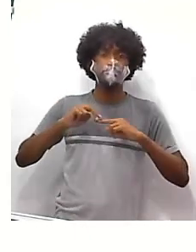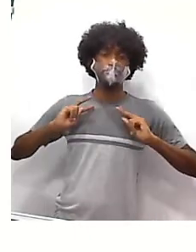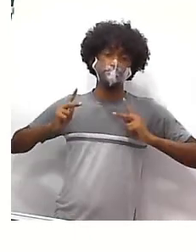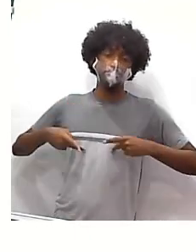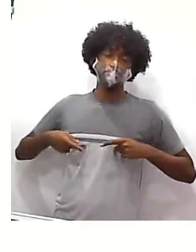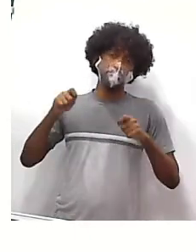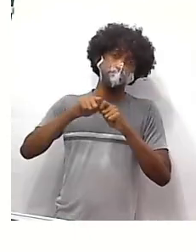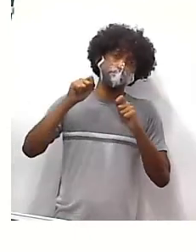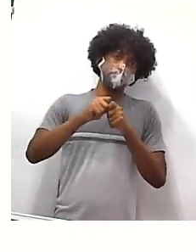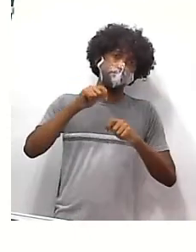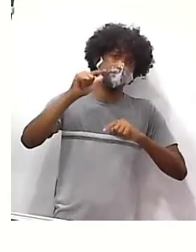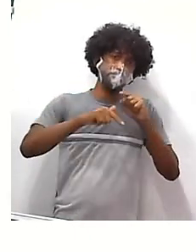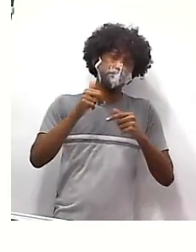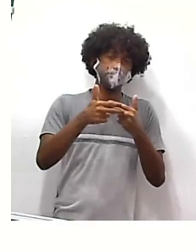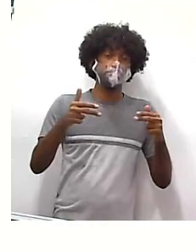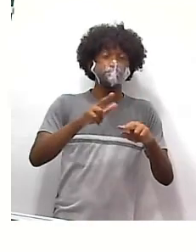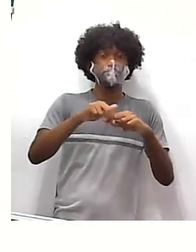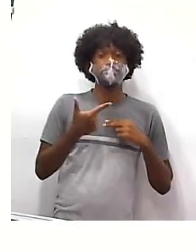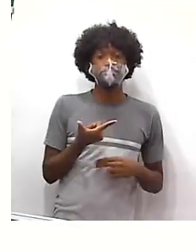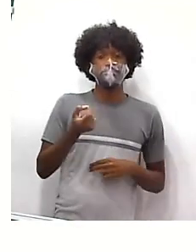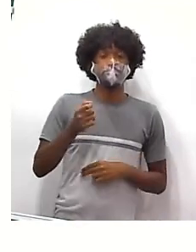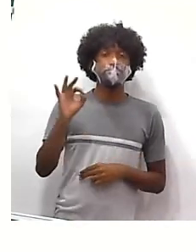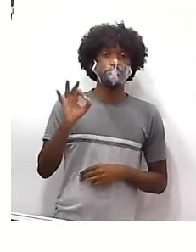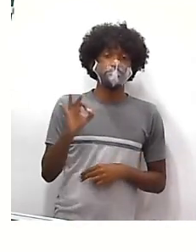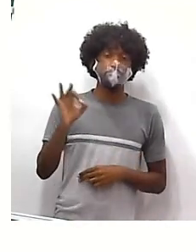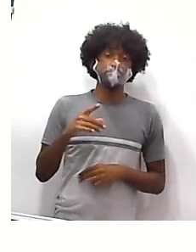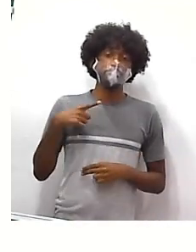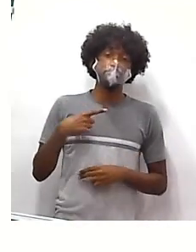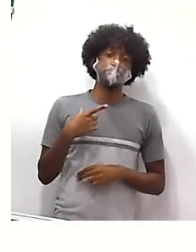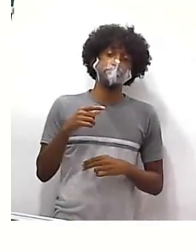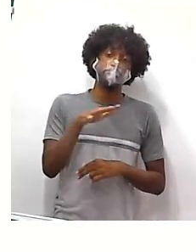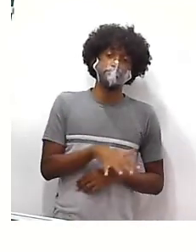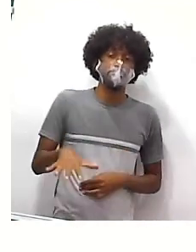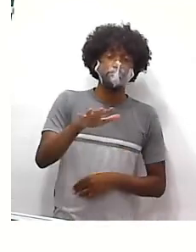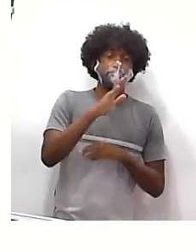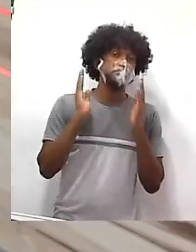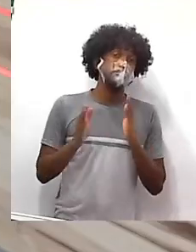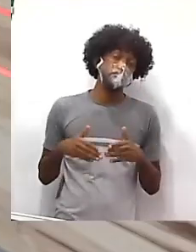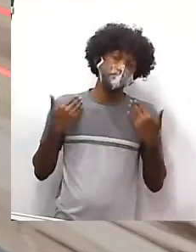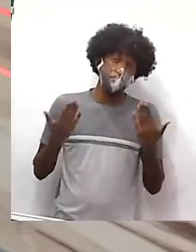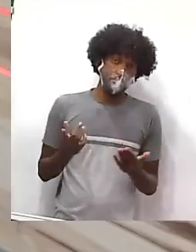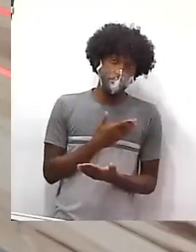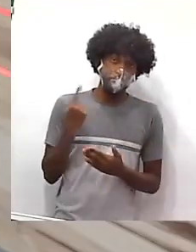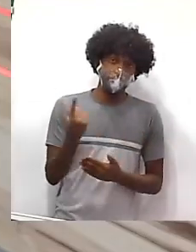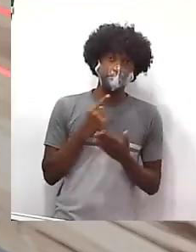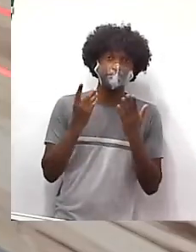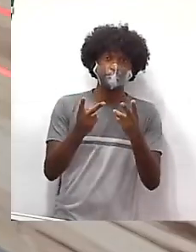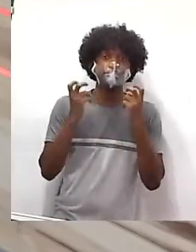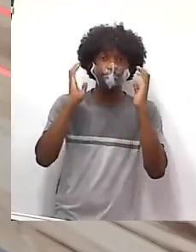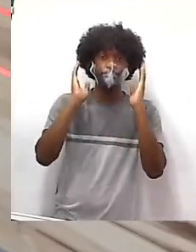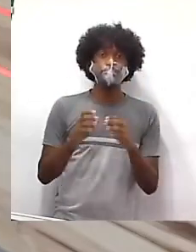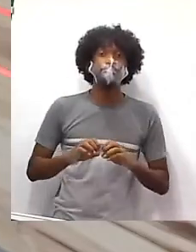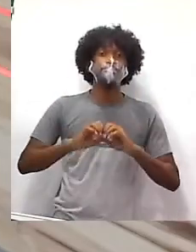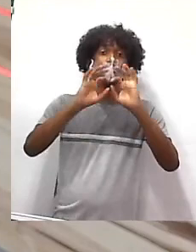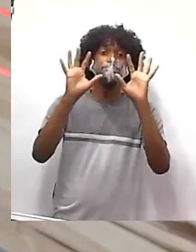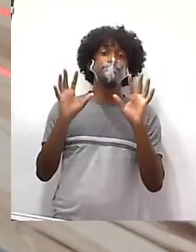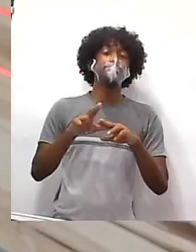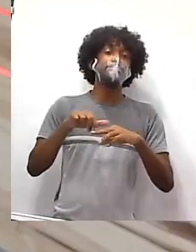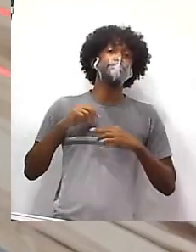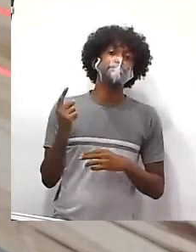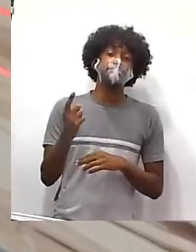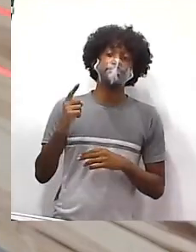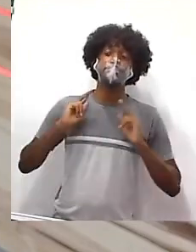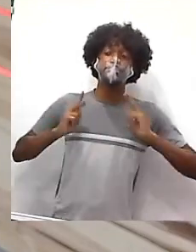seja, equivalente a mais de 20% do seu total. Então, a gente começa a perceber o papel do